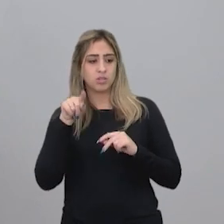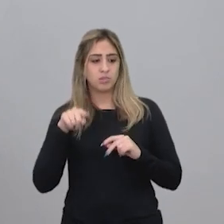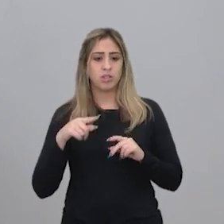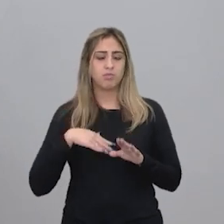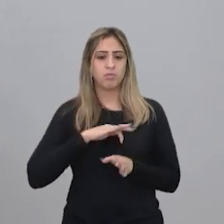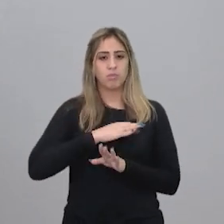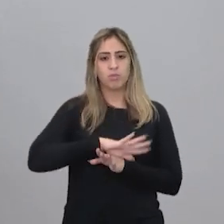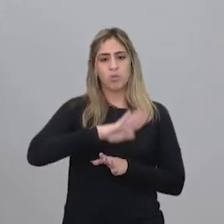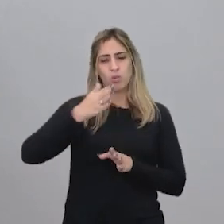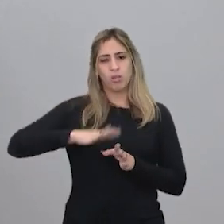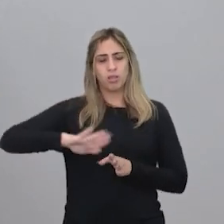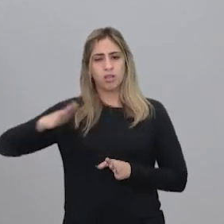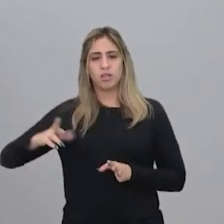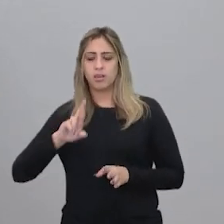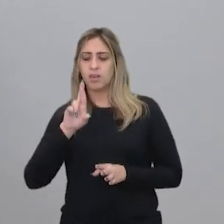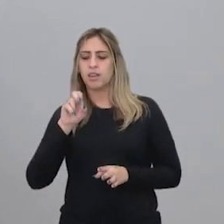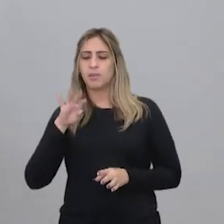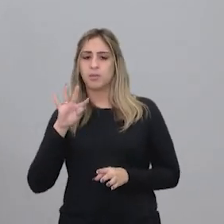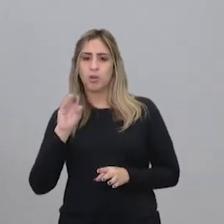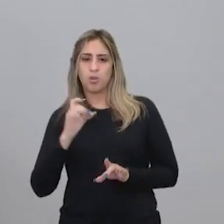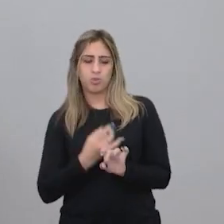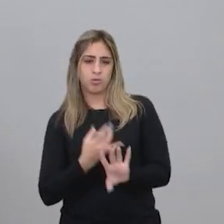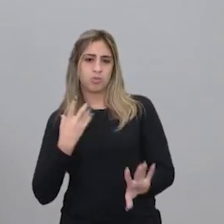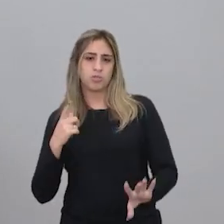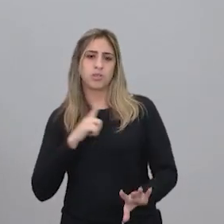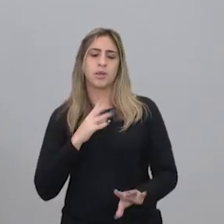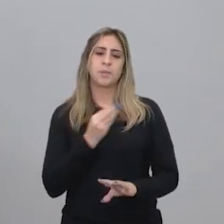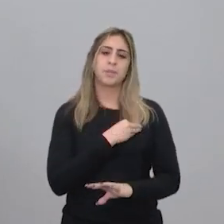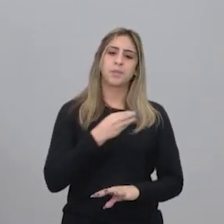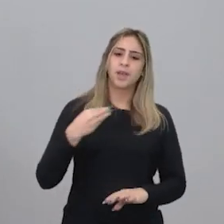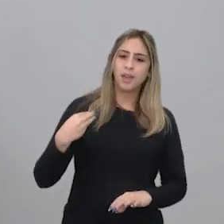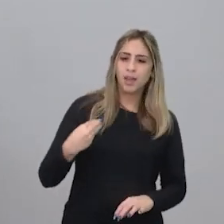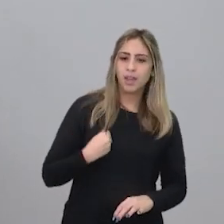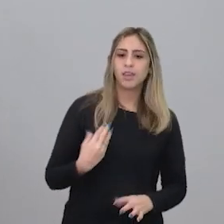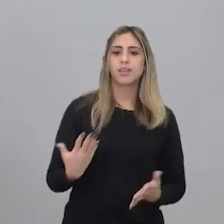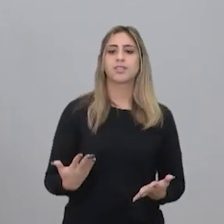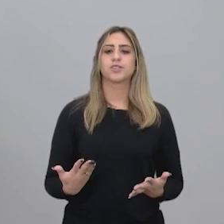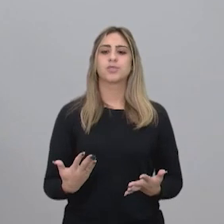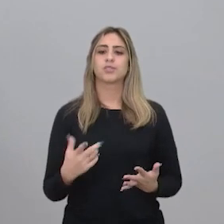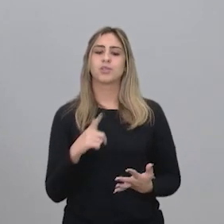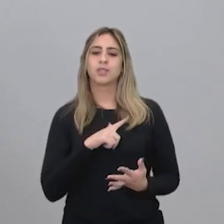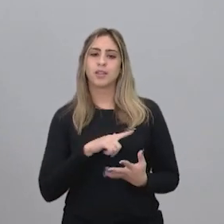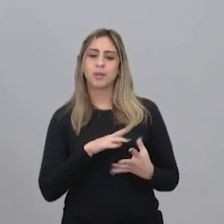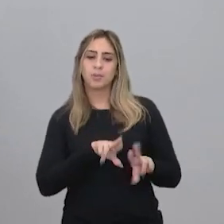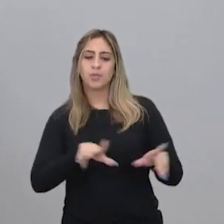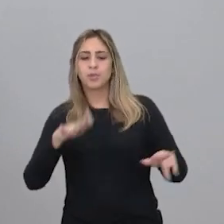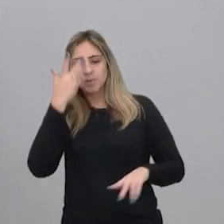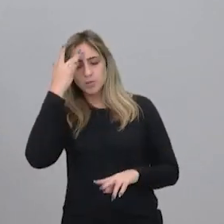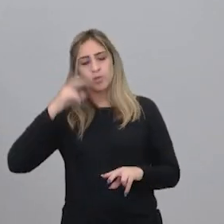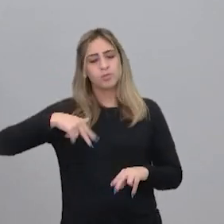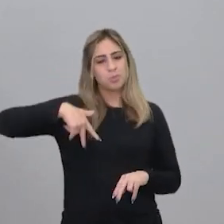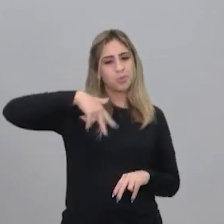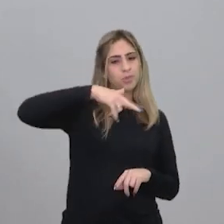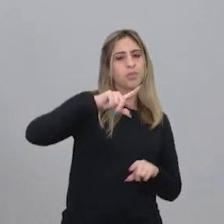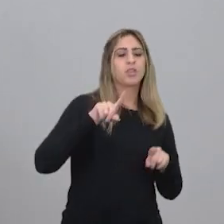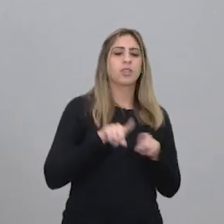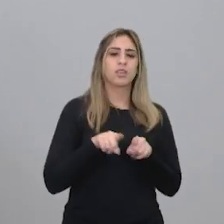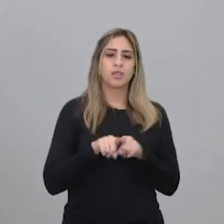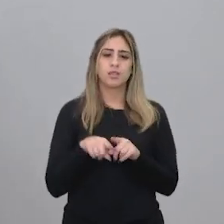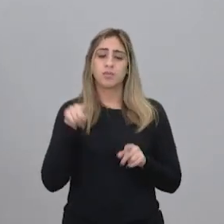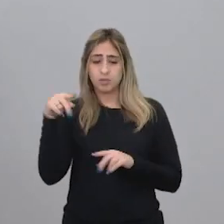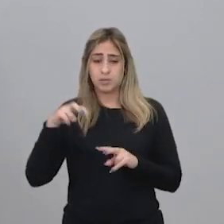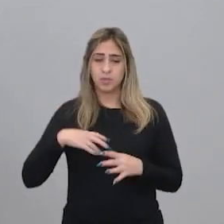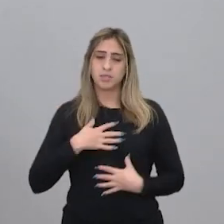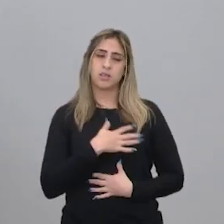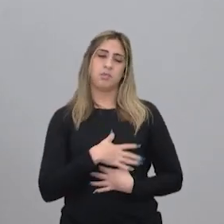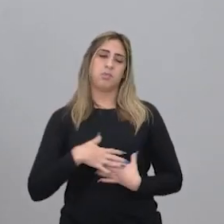remota, ser uma montanha onde tem toda a estrutura, tem médico, tem muita gente caminhando. Então, é claro, se você